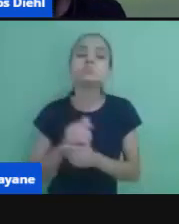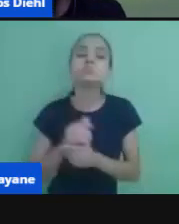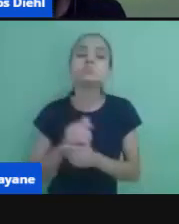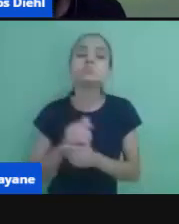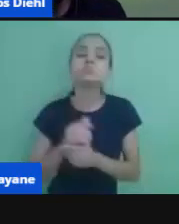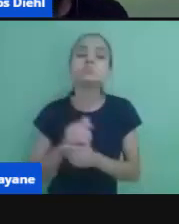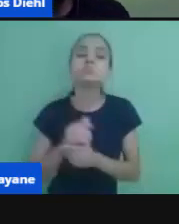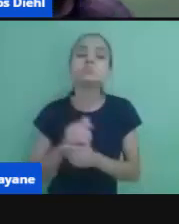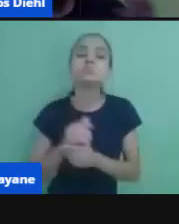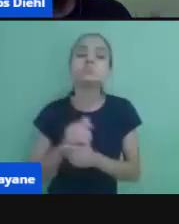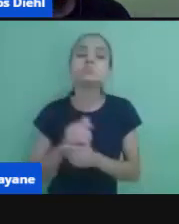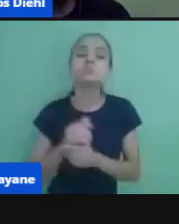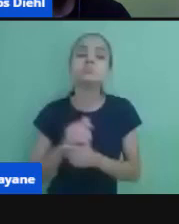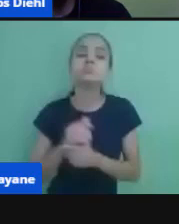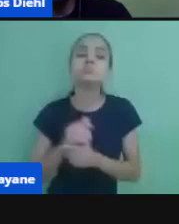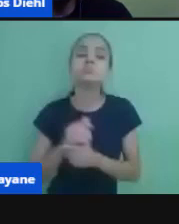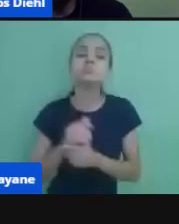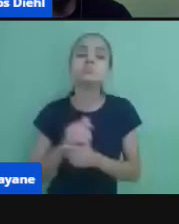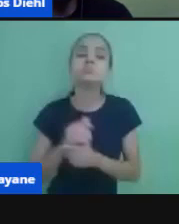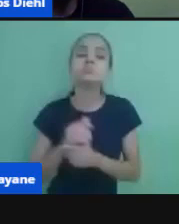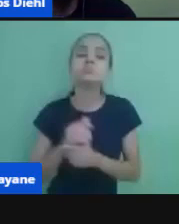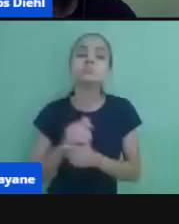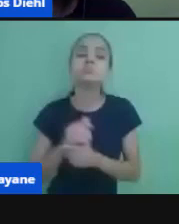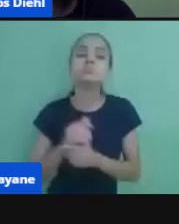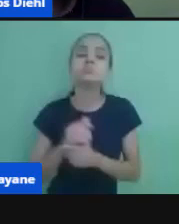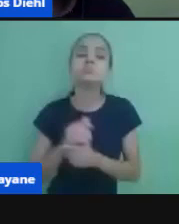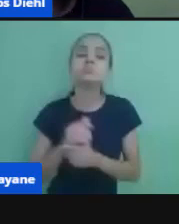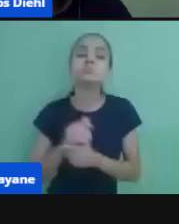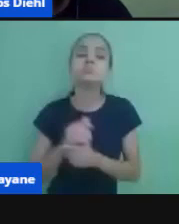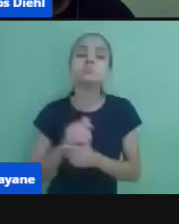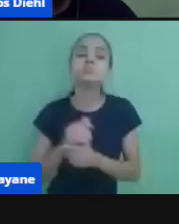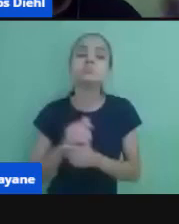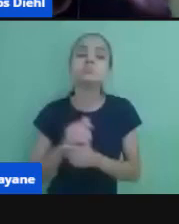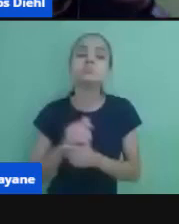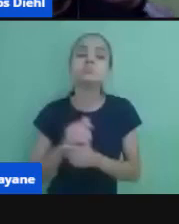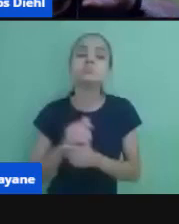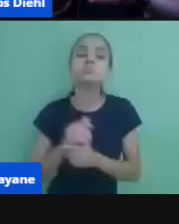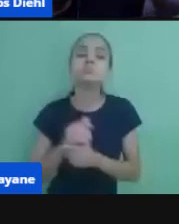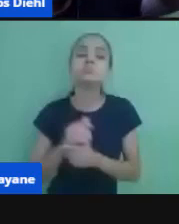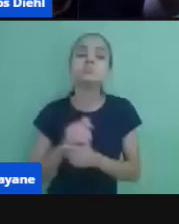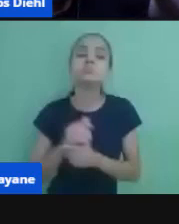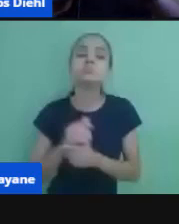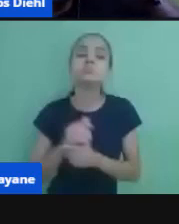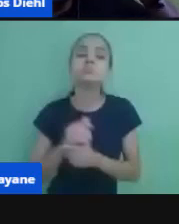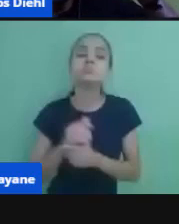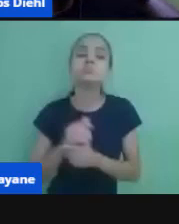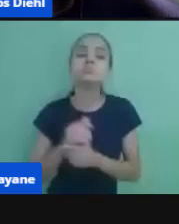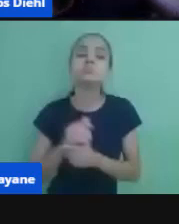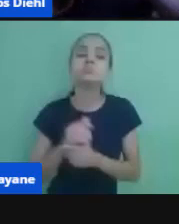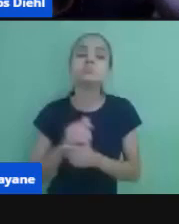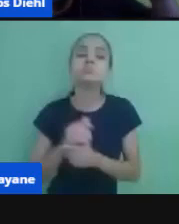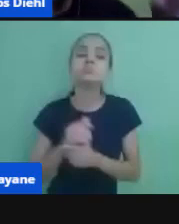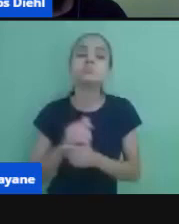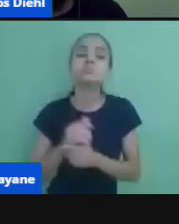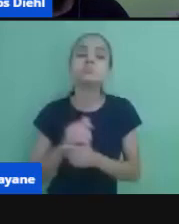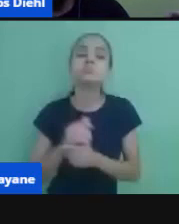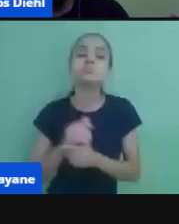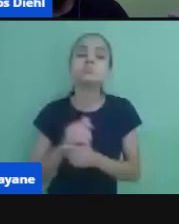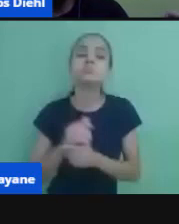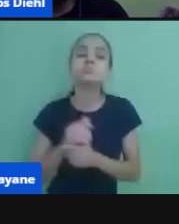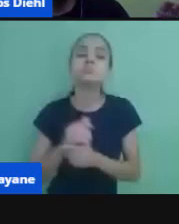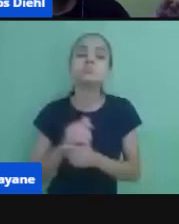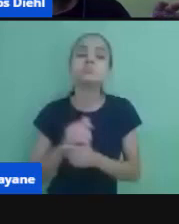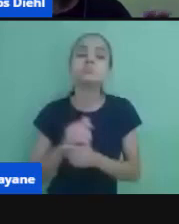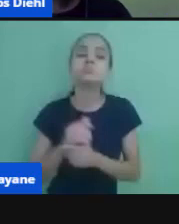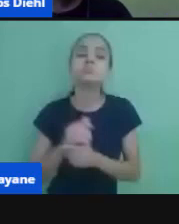Aqui o filme Fragmentos de uma Paixão, de Hilário Cardoso. Como que um raio, a sinopse dele, como que um raio pode mudar